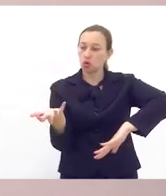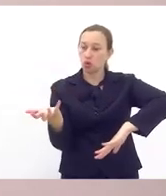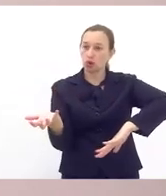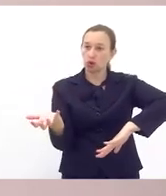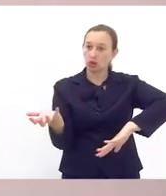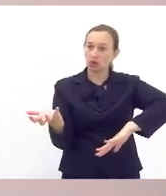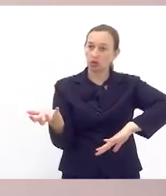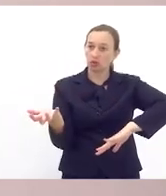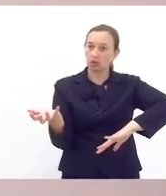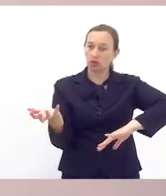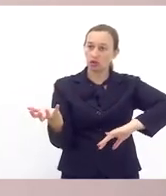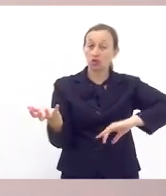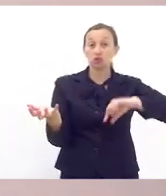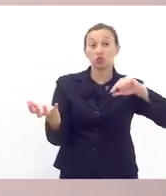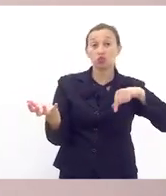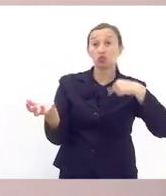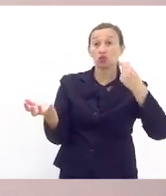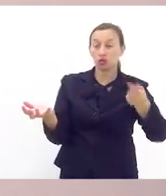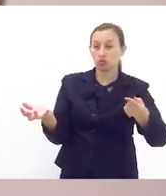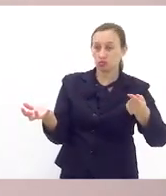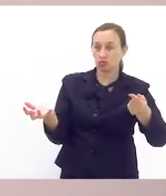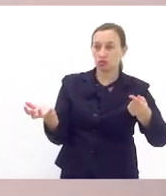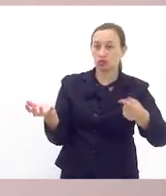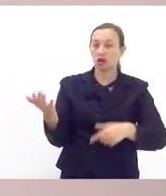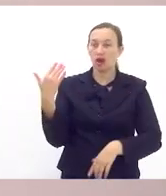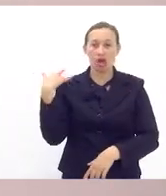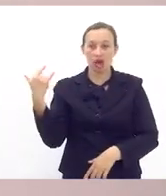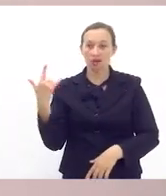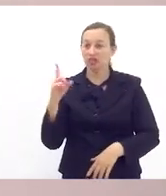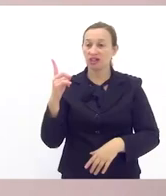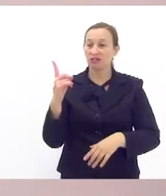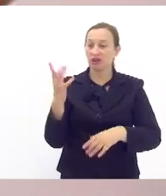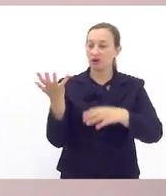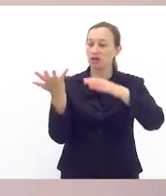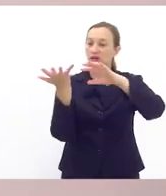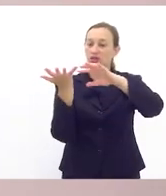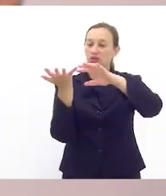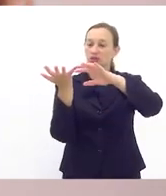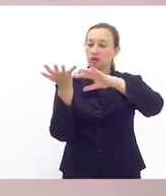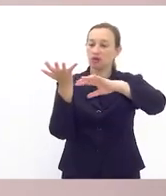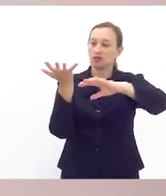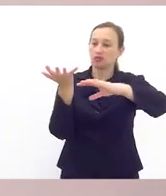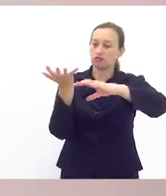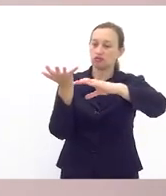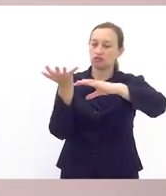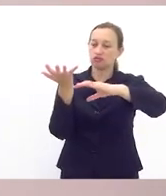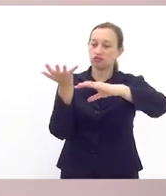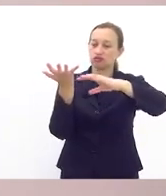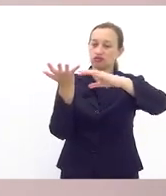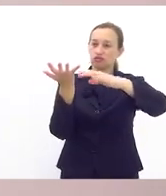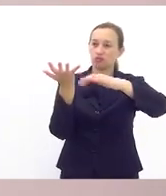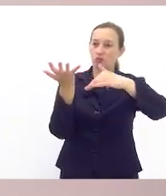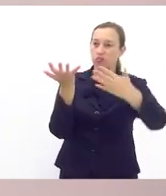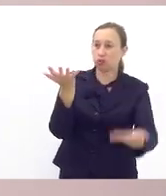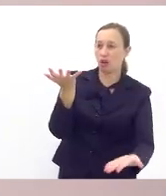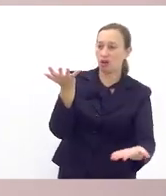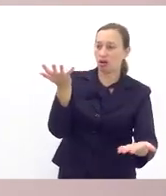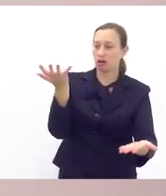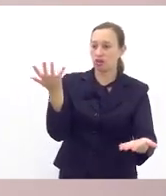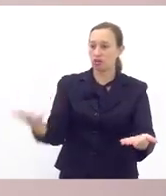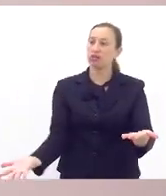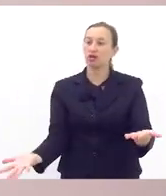que caiu do outro lado da rede não tava nem embaixo da rede e derrubou vamos de postes então muitas vezes